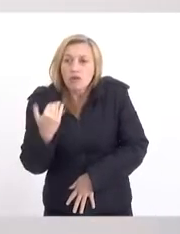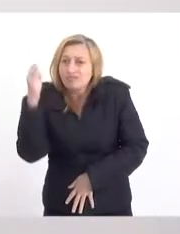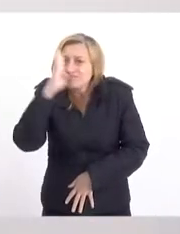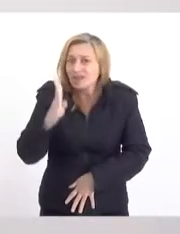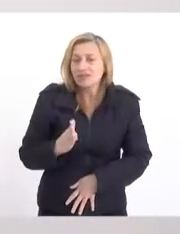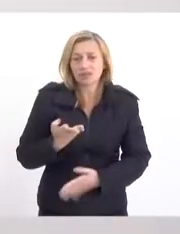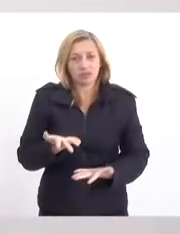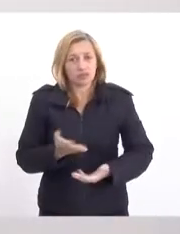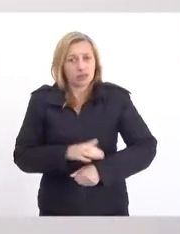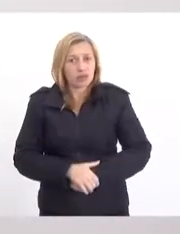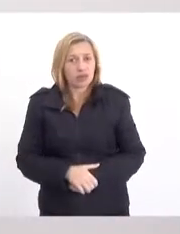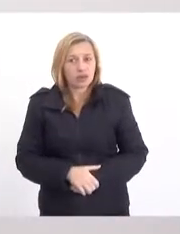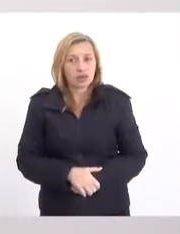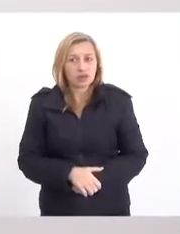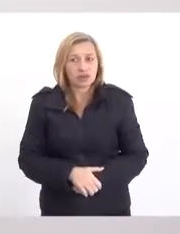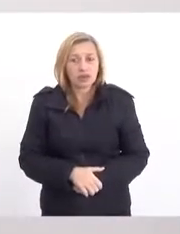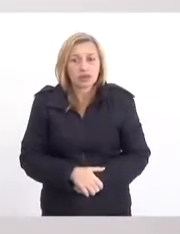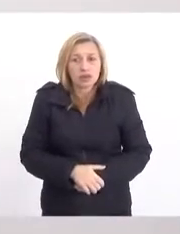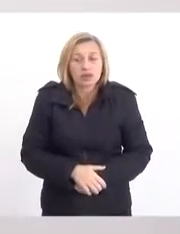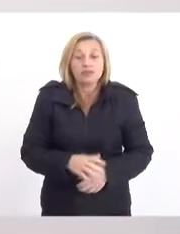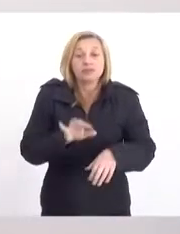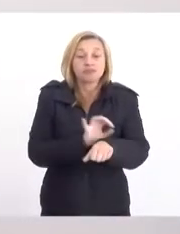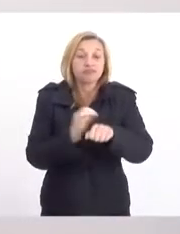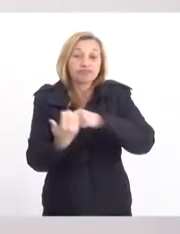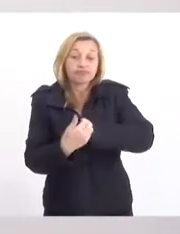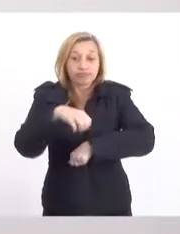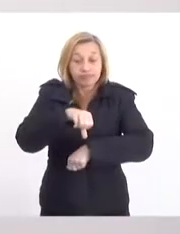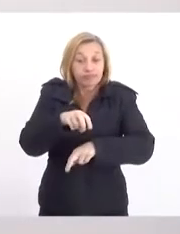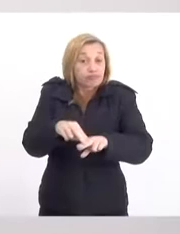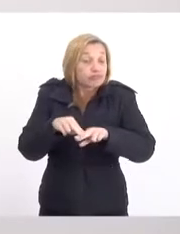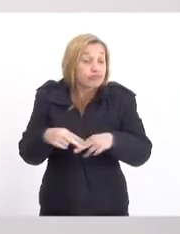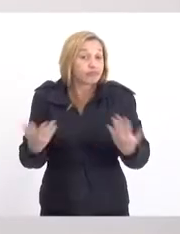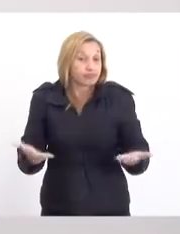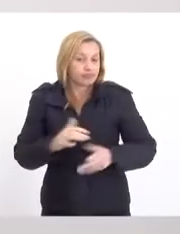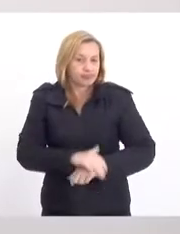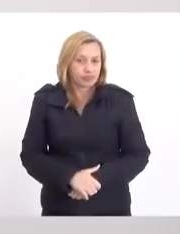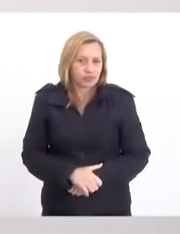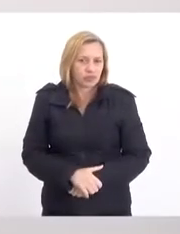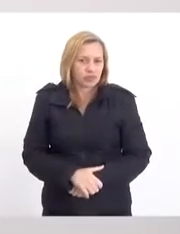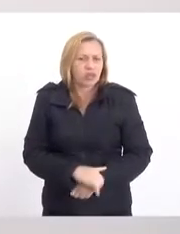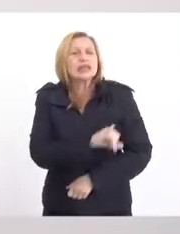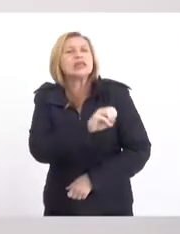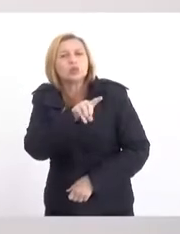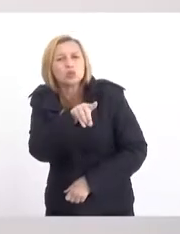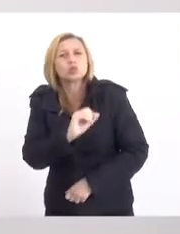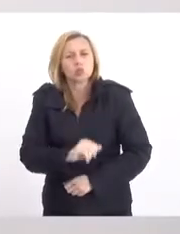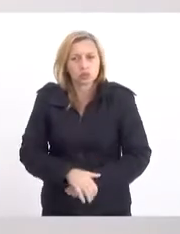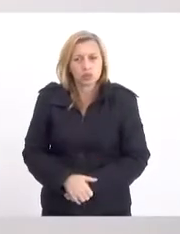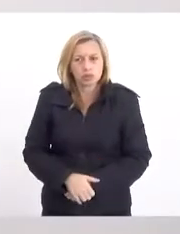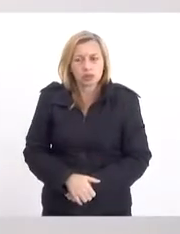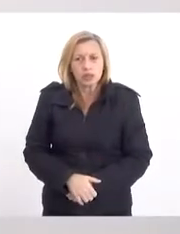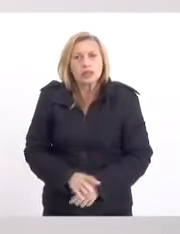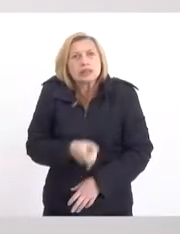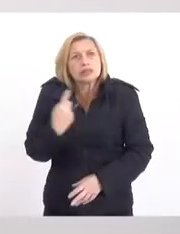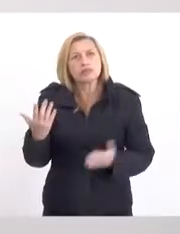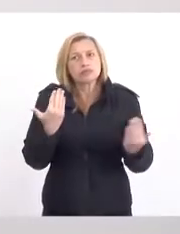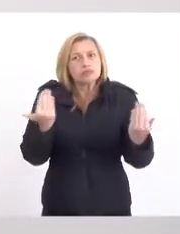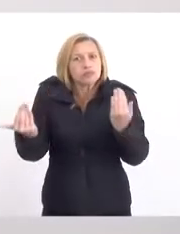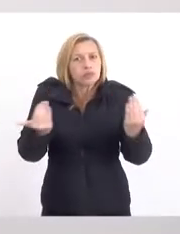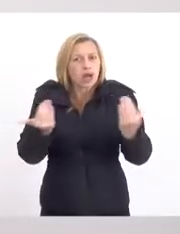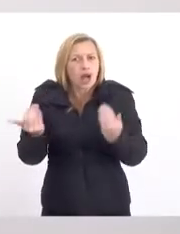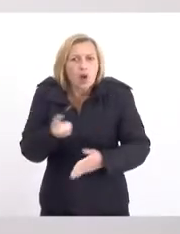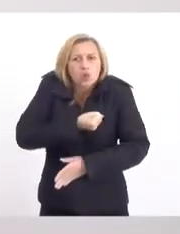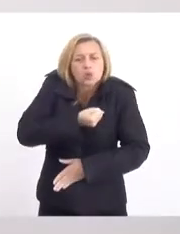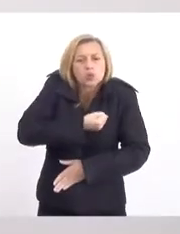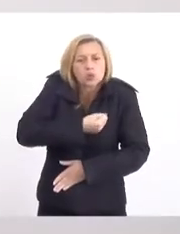Brasil acometidos pela Covid-19. Isso, se a gente comparar o